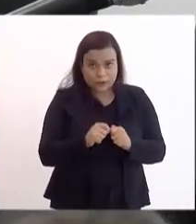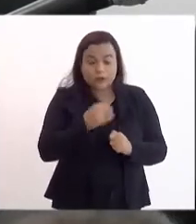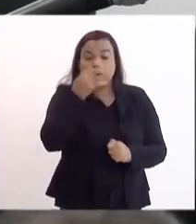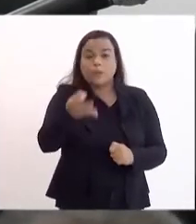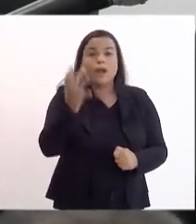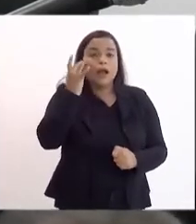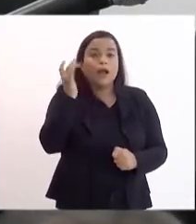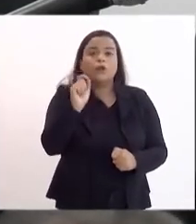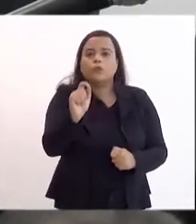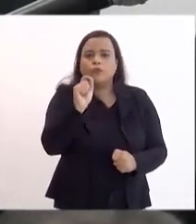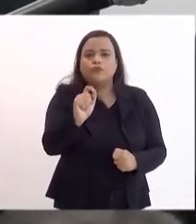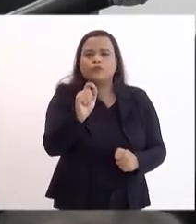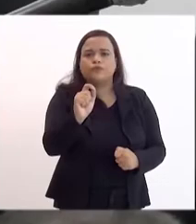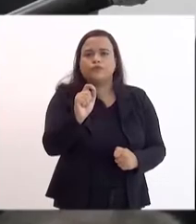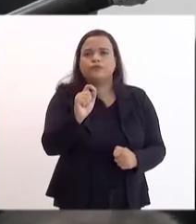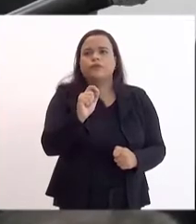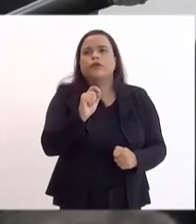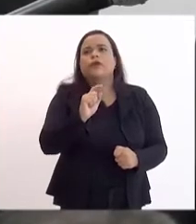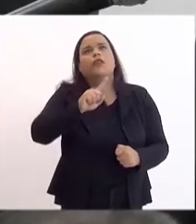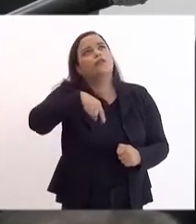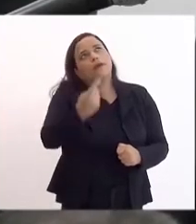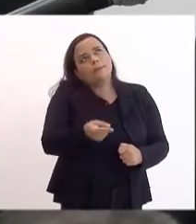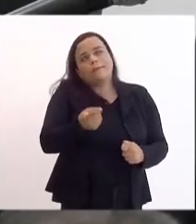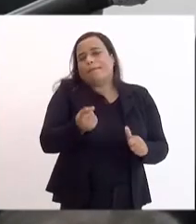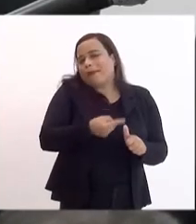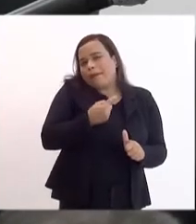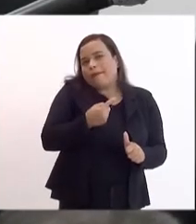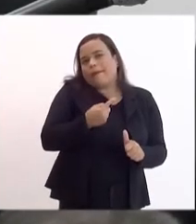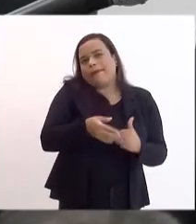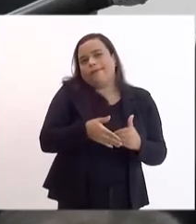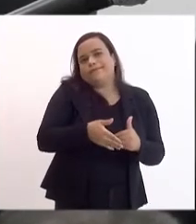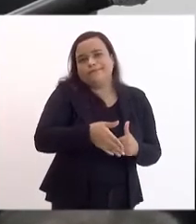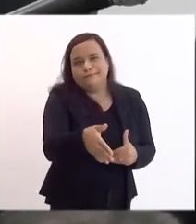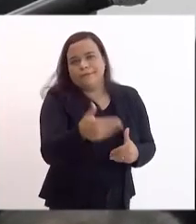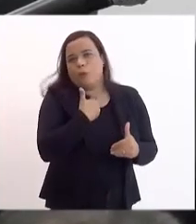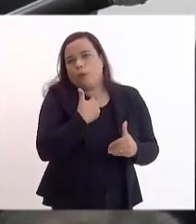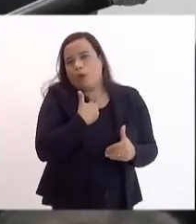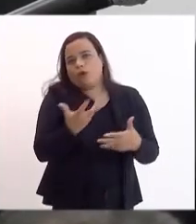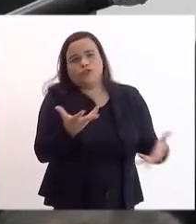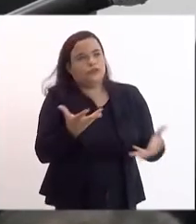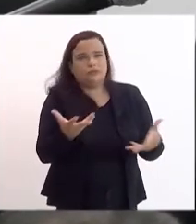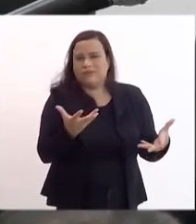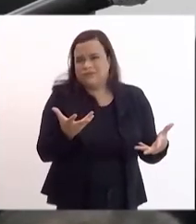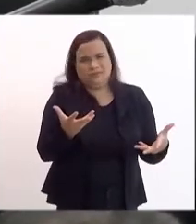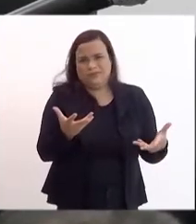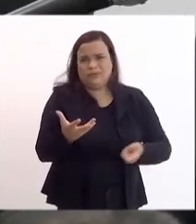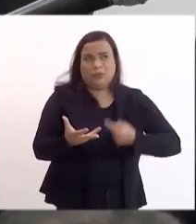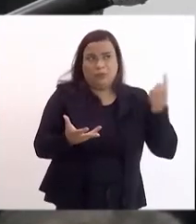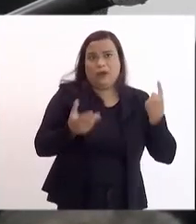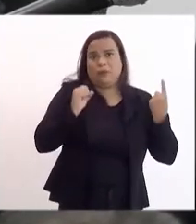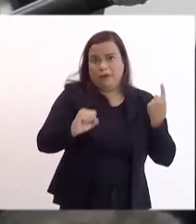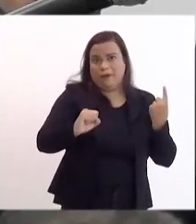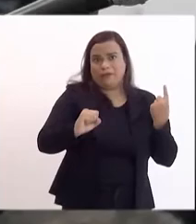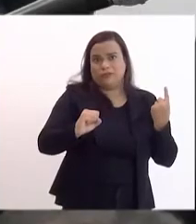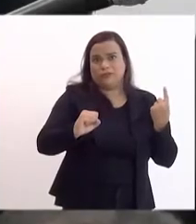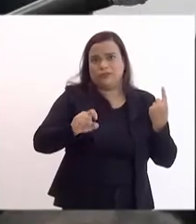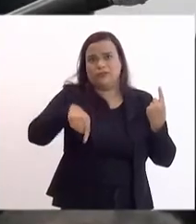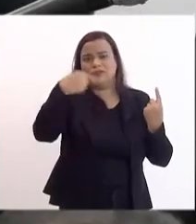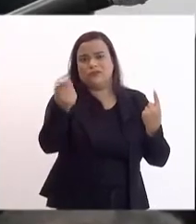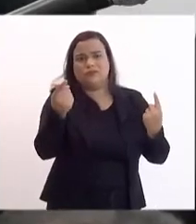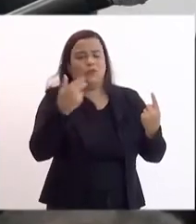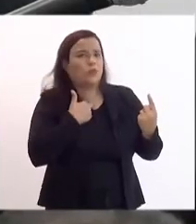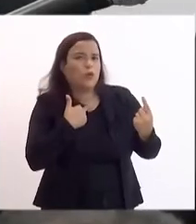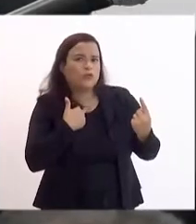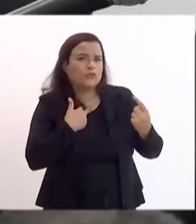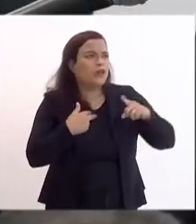o que me impede de... vamos deliberar a primeira vez? A partir de agora não pode mais. Eu pude na primeira, mas não pôde